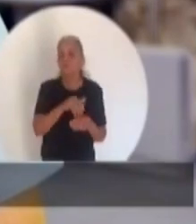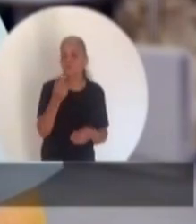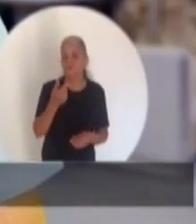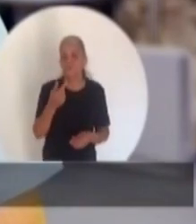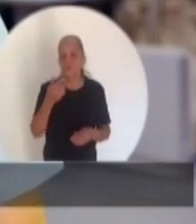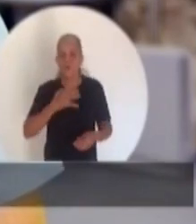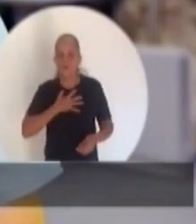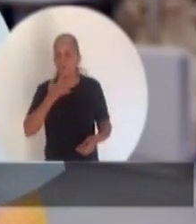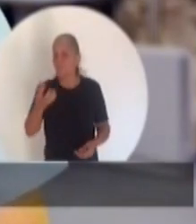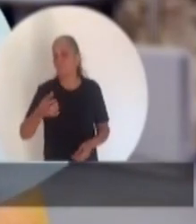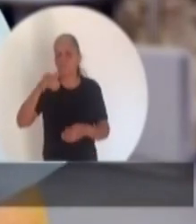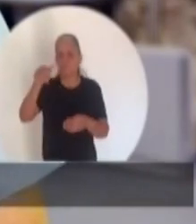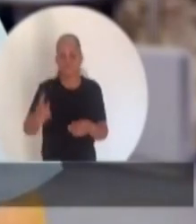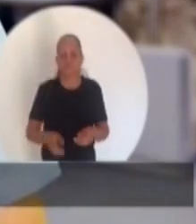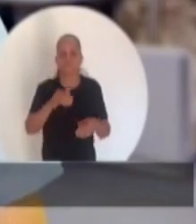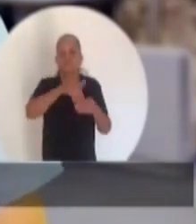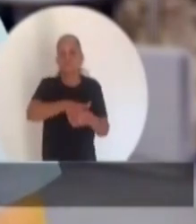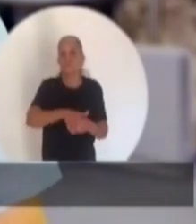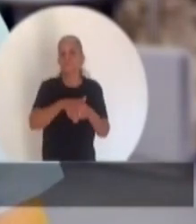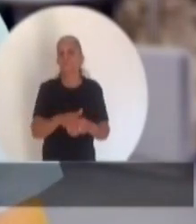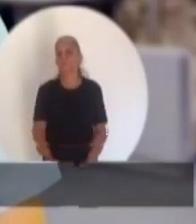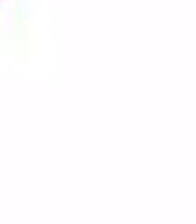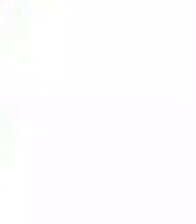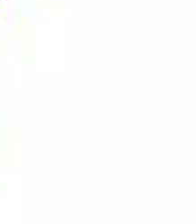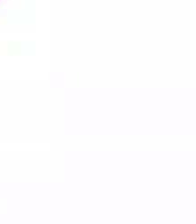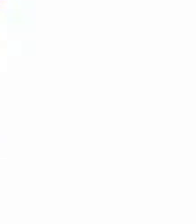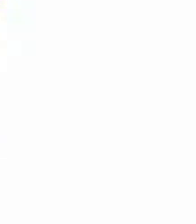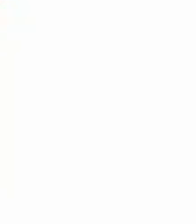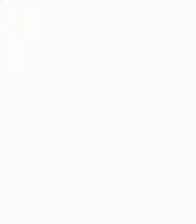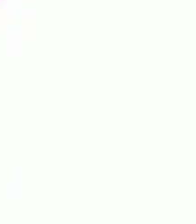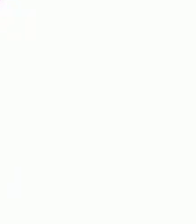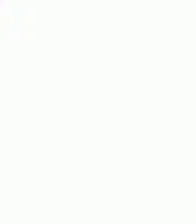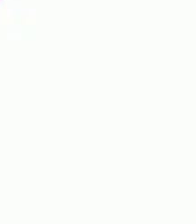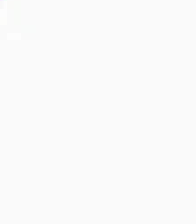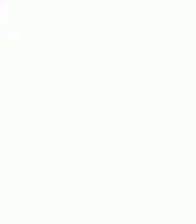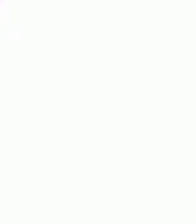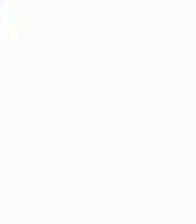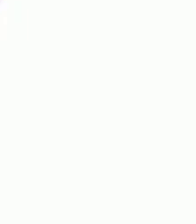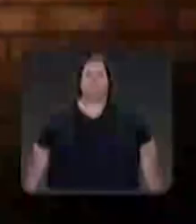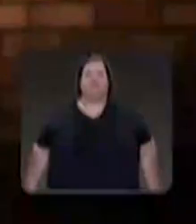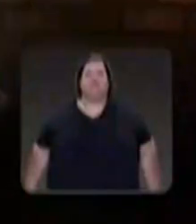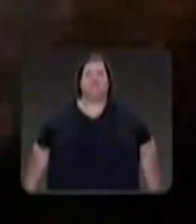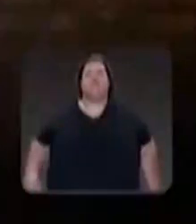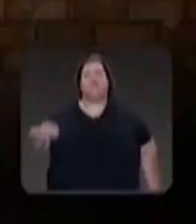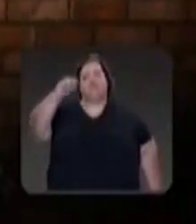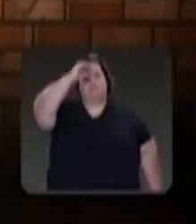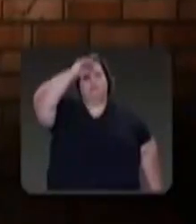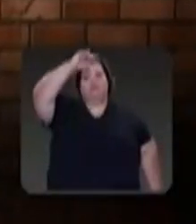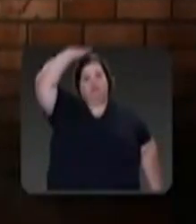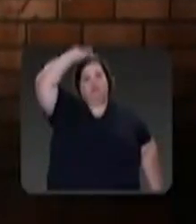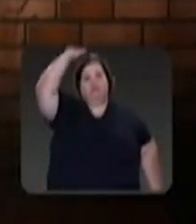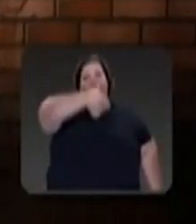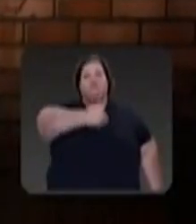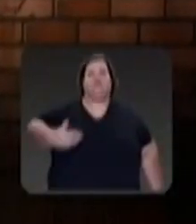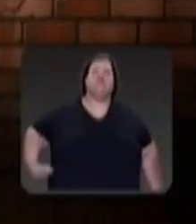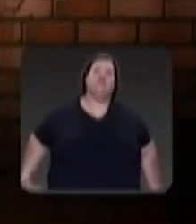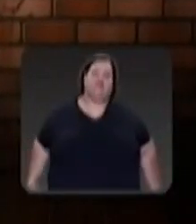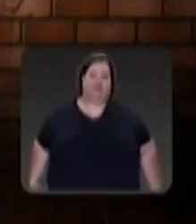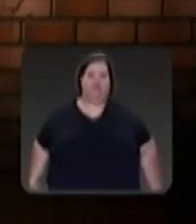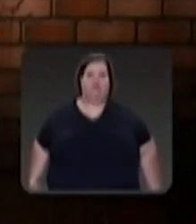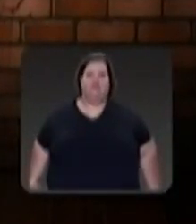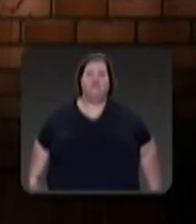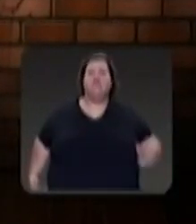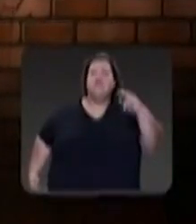Nós iremos fazer. João Alfredo, o governador, prometeu e não fizeram. Nós iremos fazer. João Alfredo, governador, Marcelo Lula,